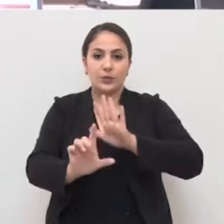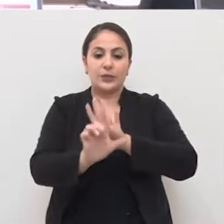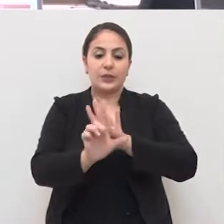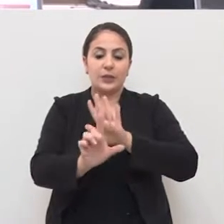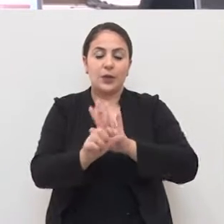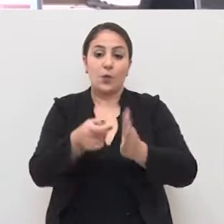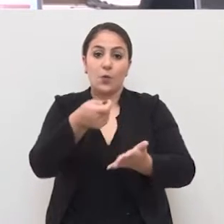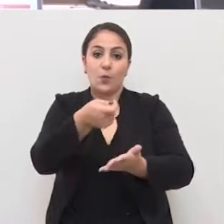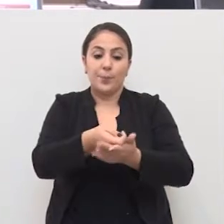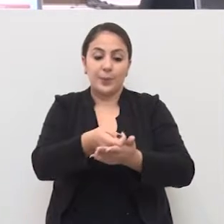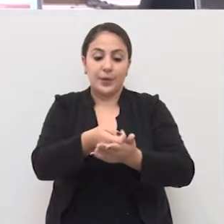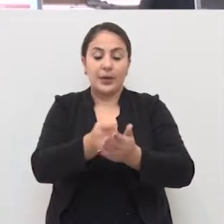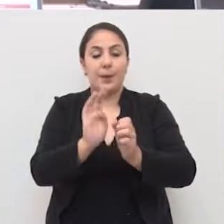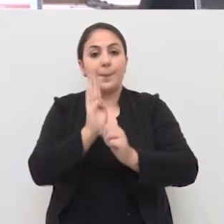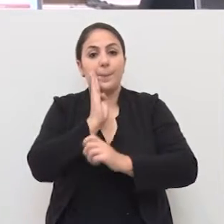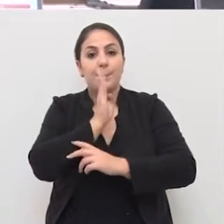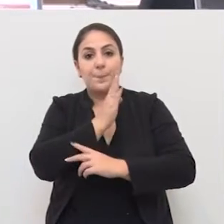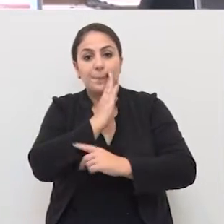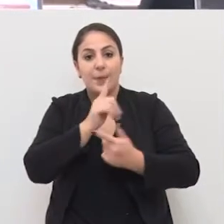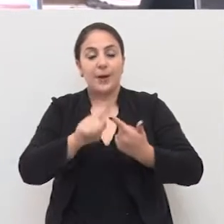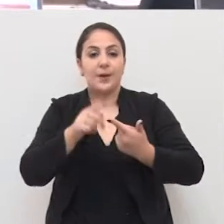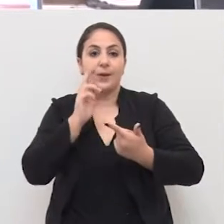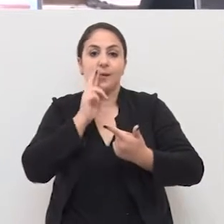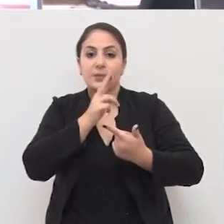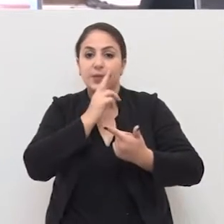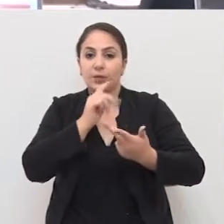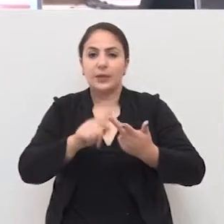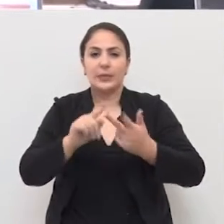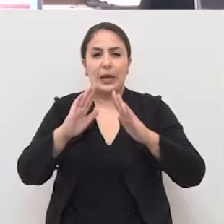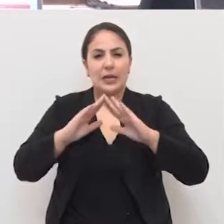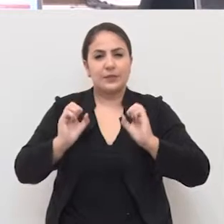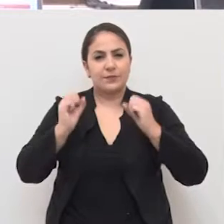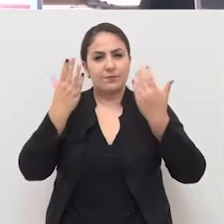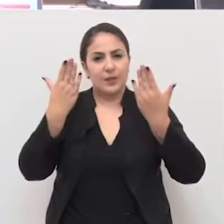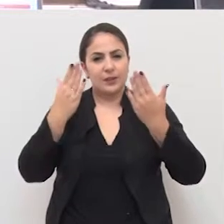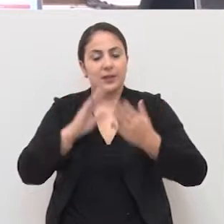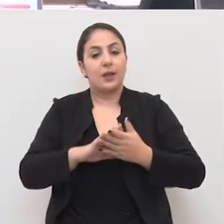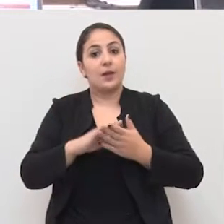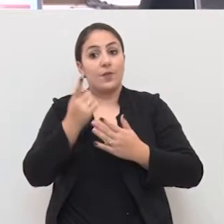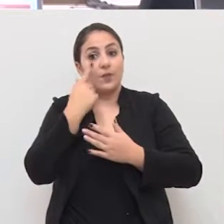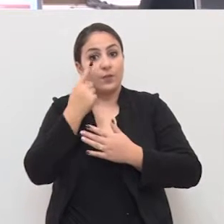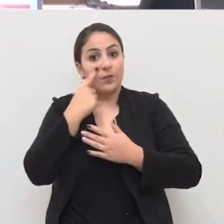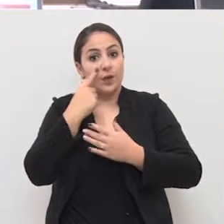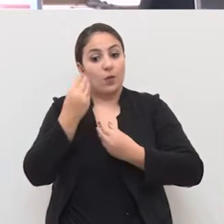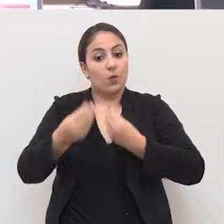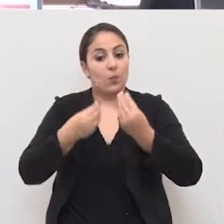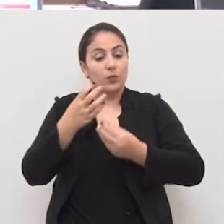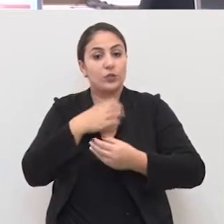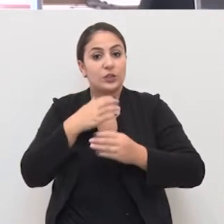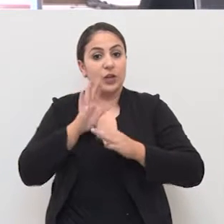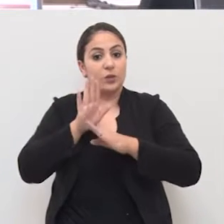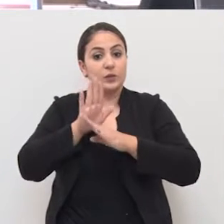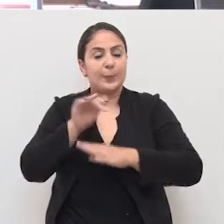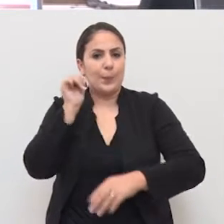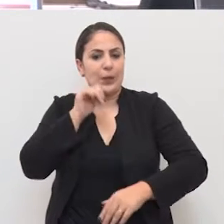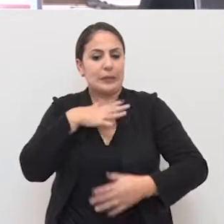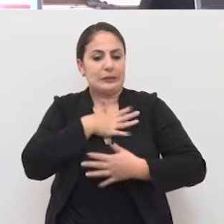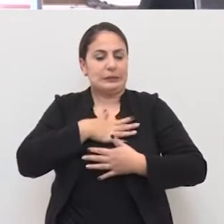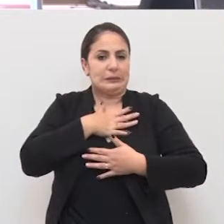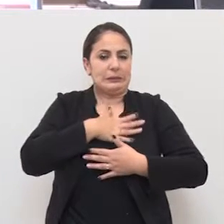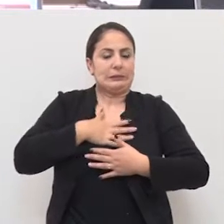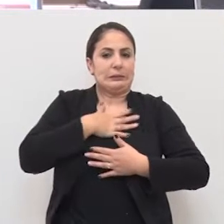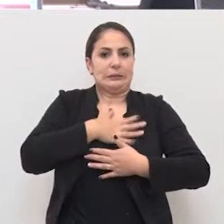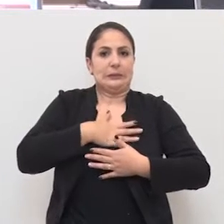o projeto de lei que obriga bares, restaurantes e casas noturnas a adotar medidas de auxílio à mulher que